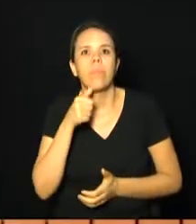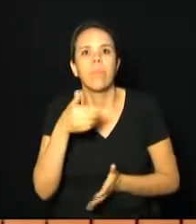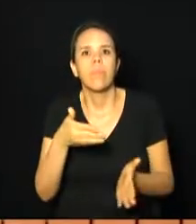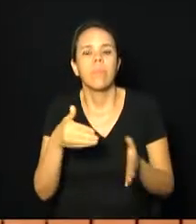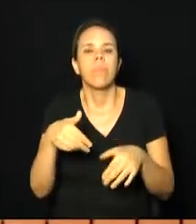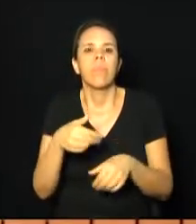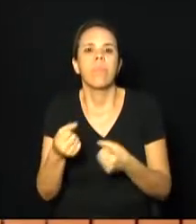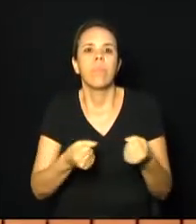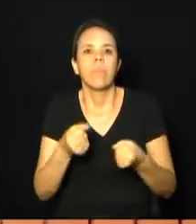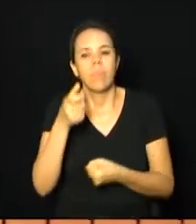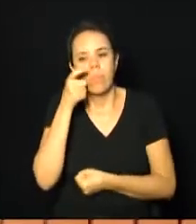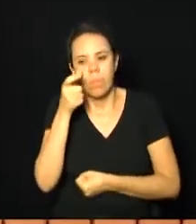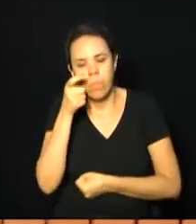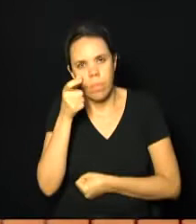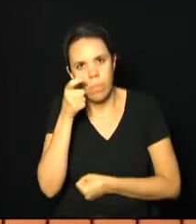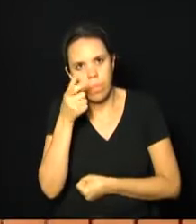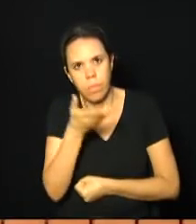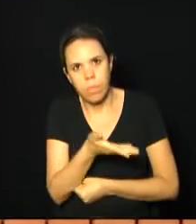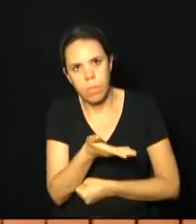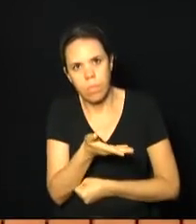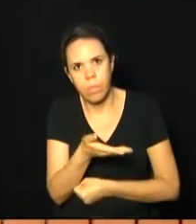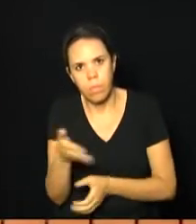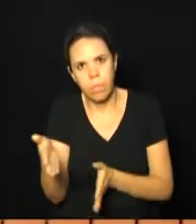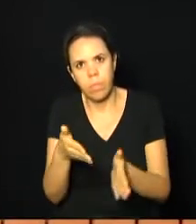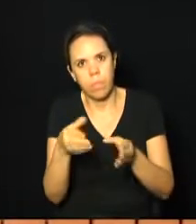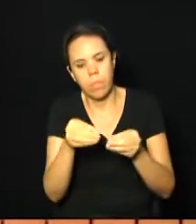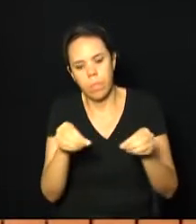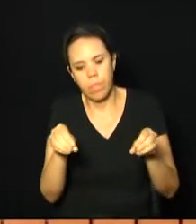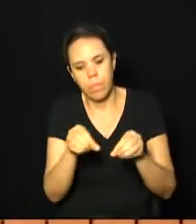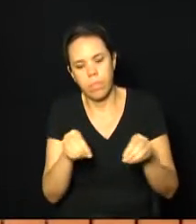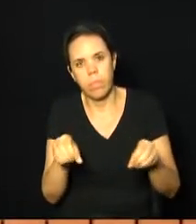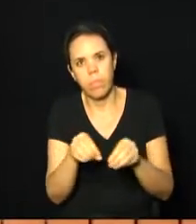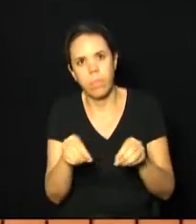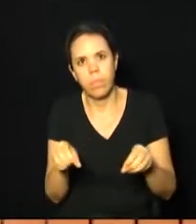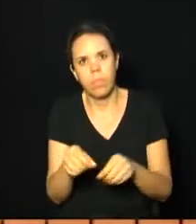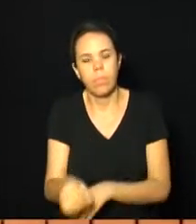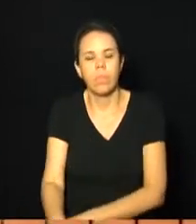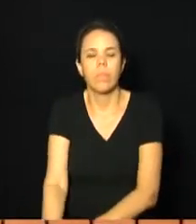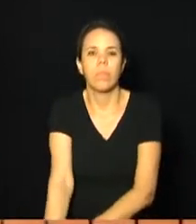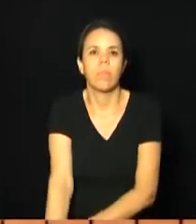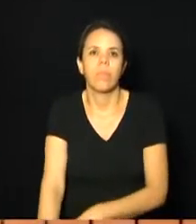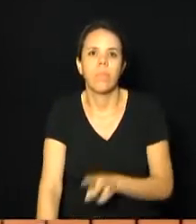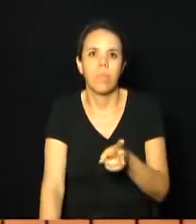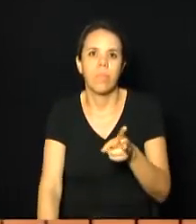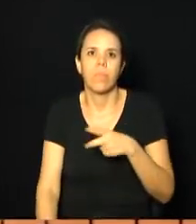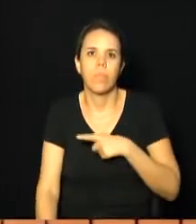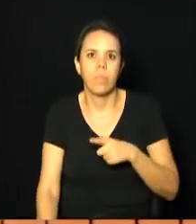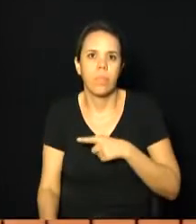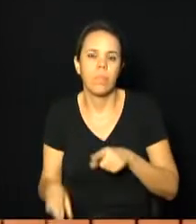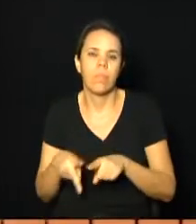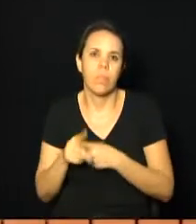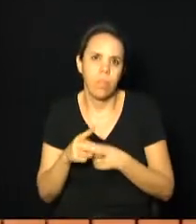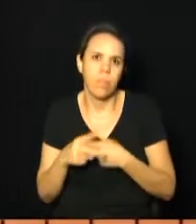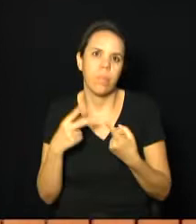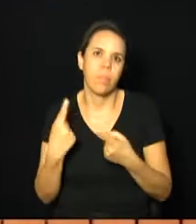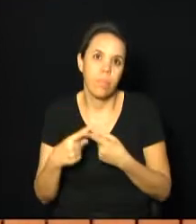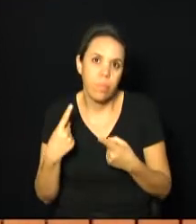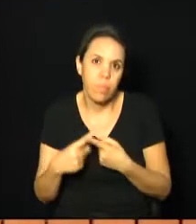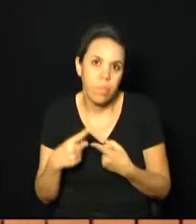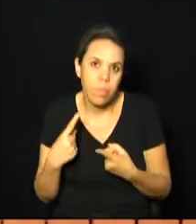né? Vê as nossas estradas de terra, que sempre tem que ter manutenção,